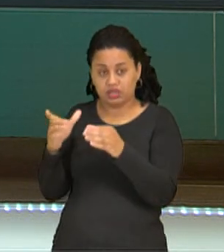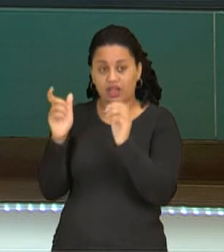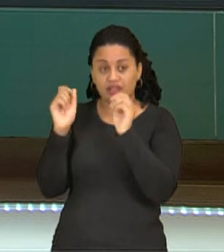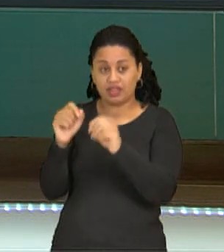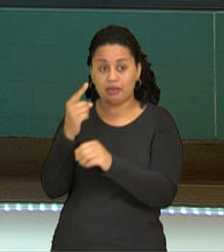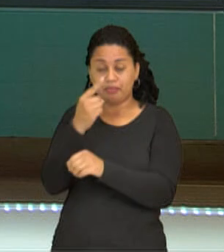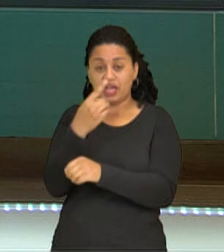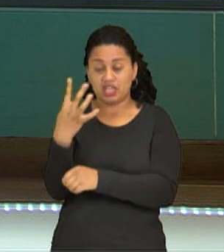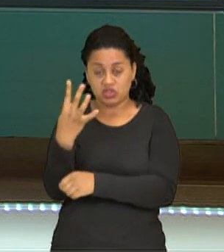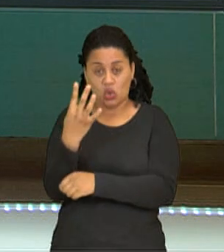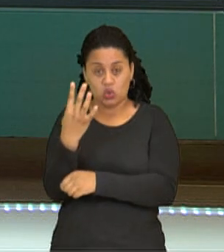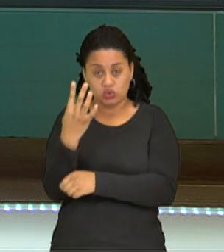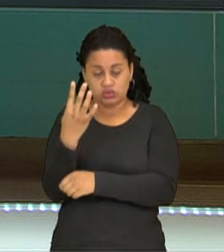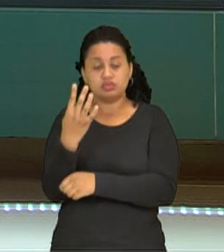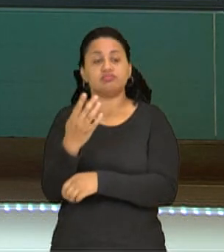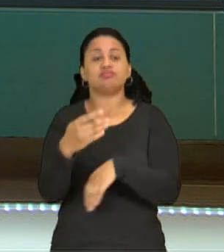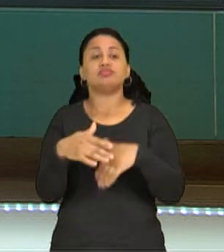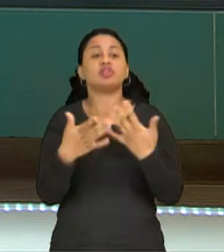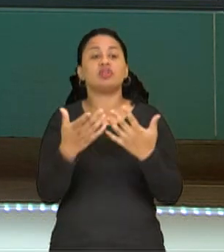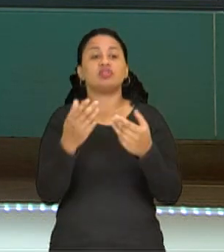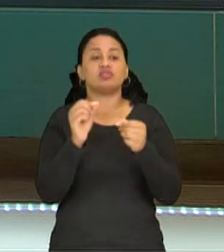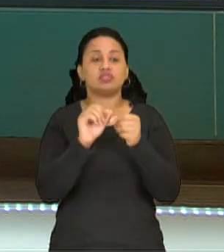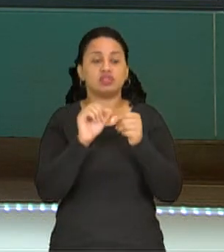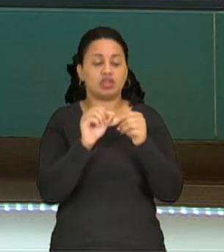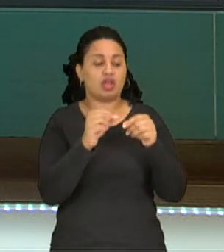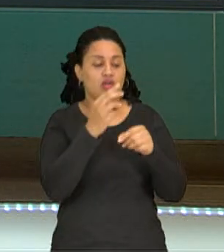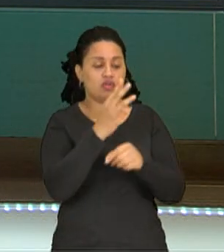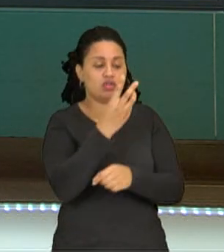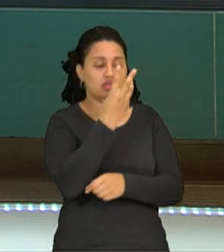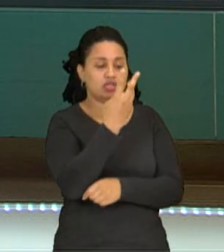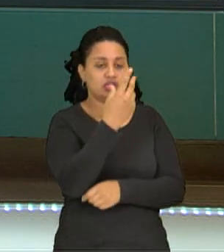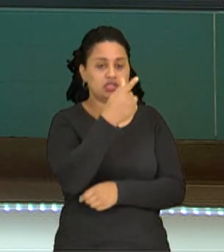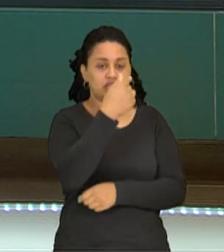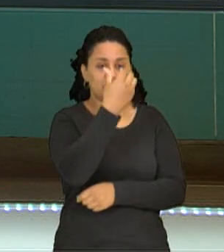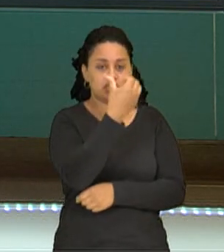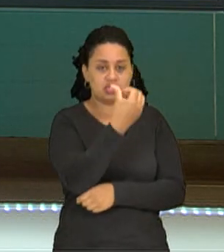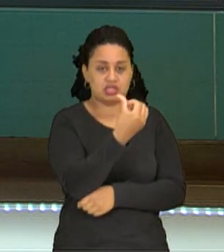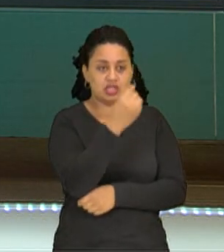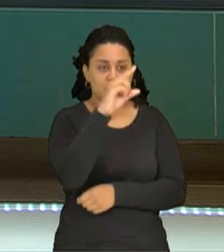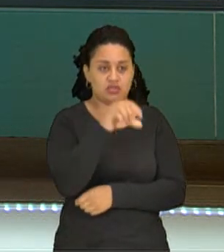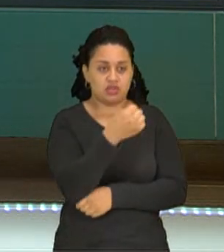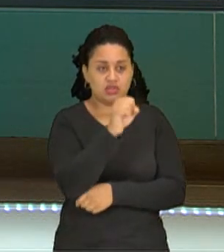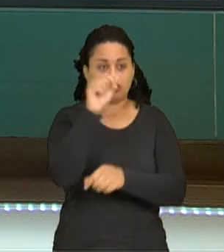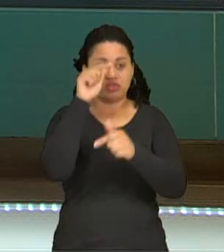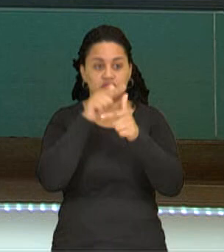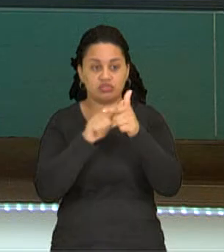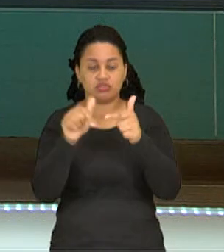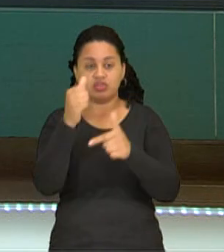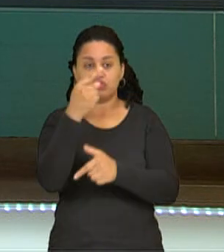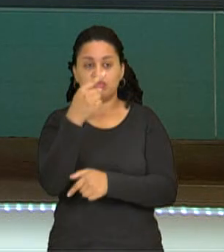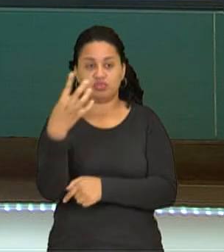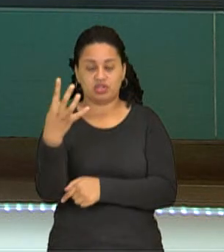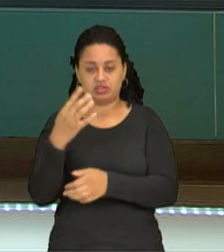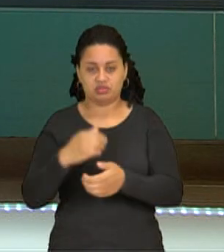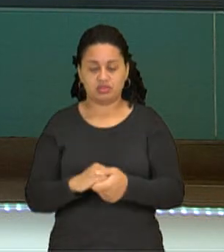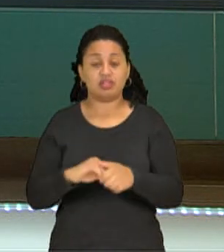a 14 metros quadrados, eu vou pegar este valor e vou dividir por 14, portanto,